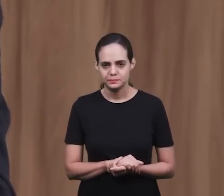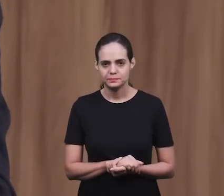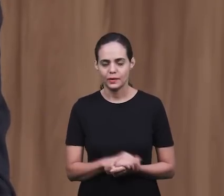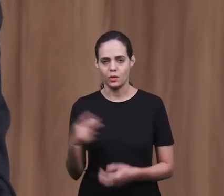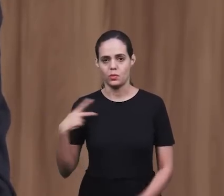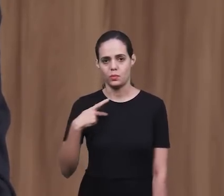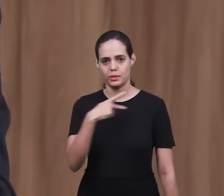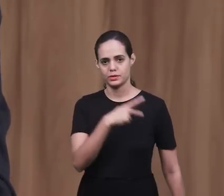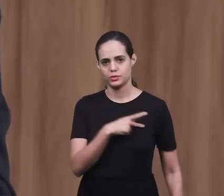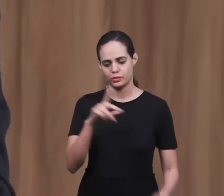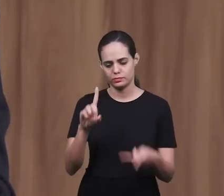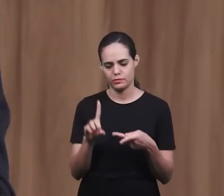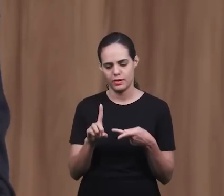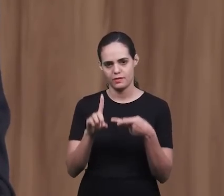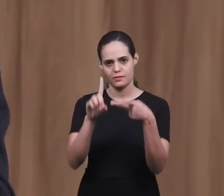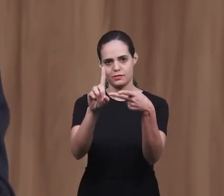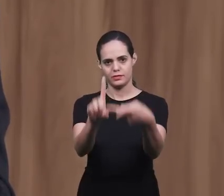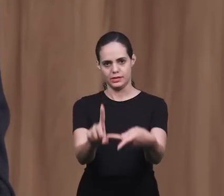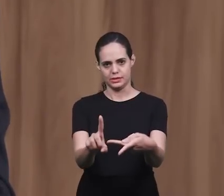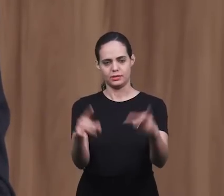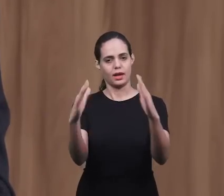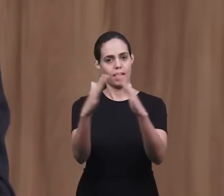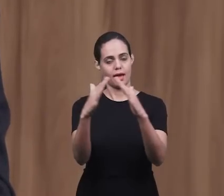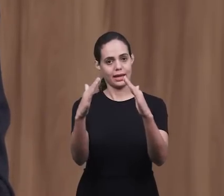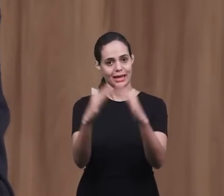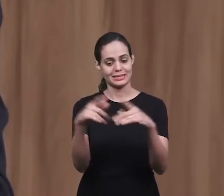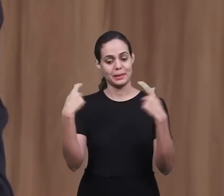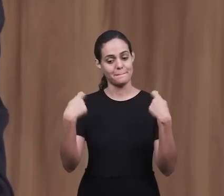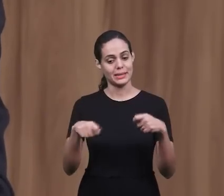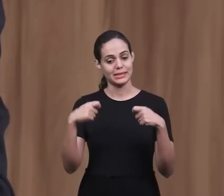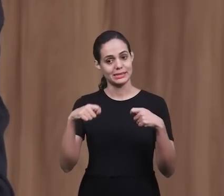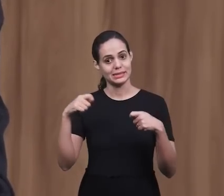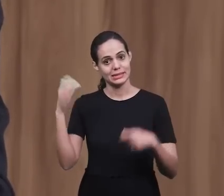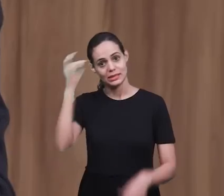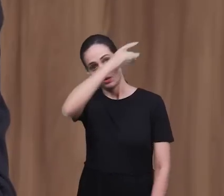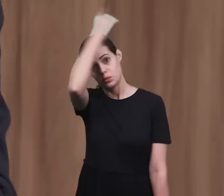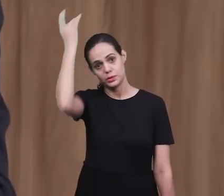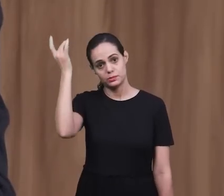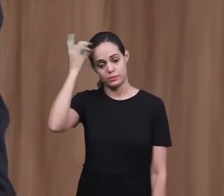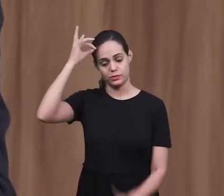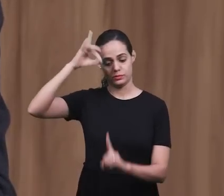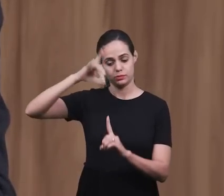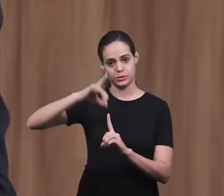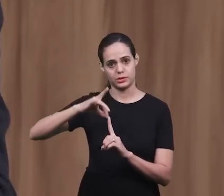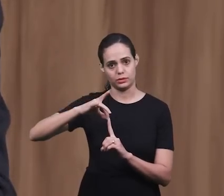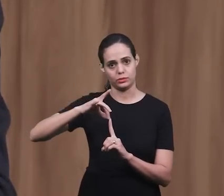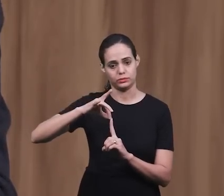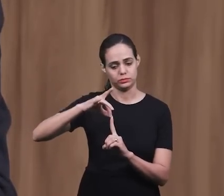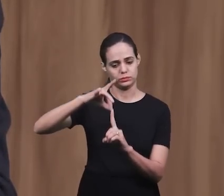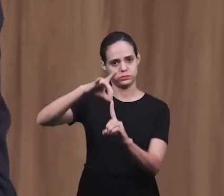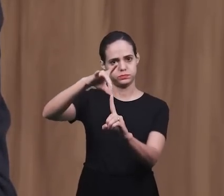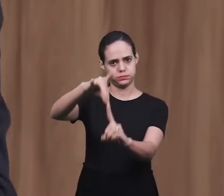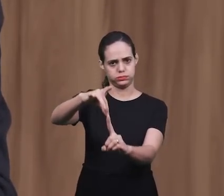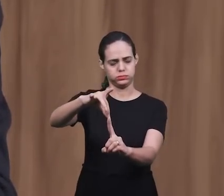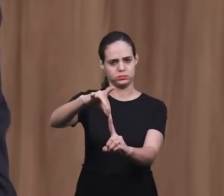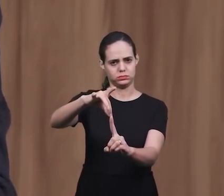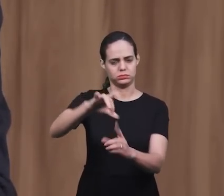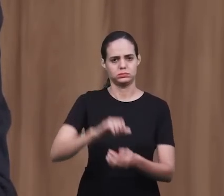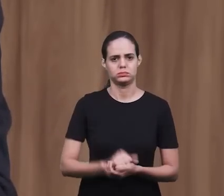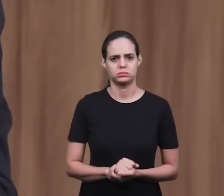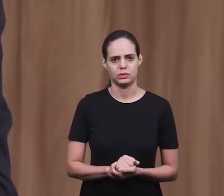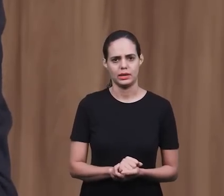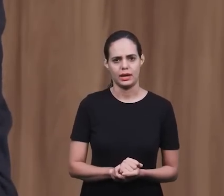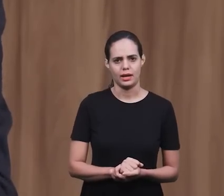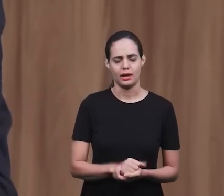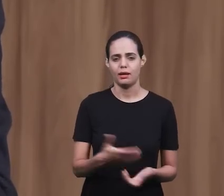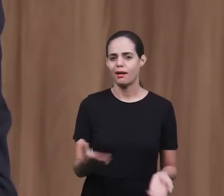lar é o lado espiritual. Isso. Porque tudo que as pessoas querem ver no pastor não é, esteve aqui,